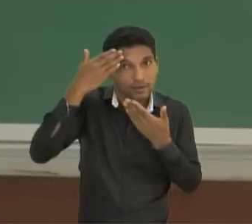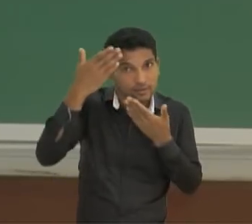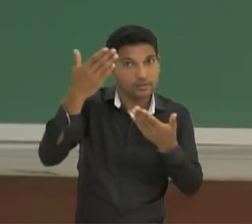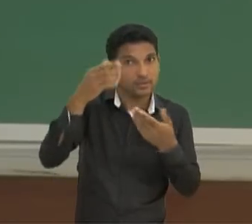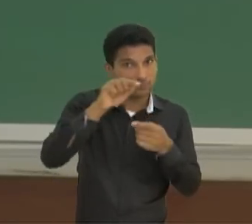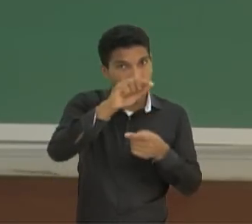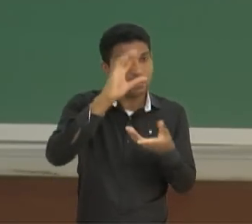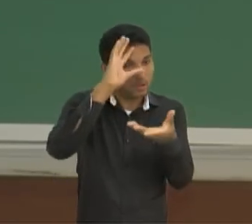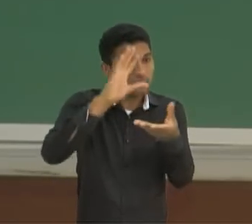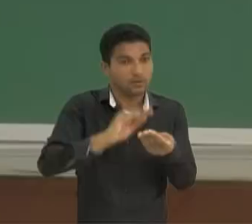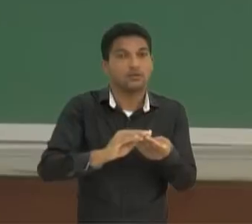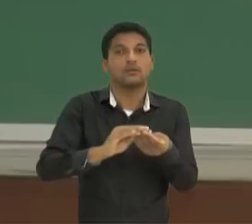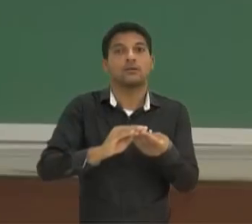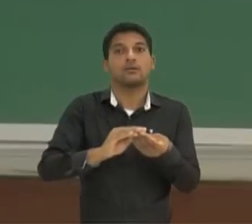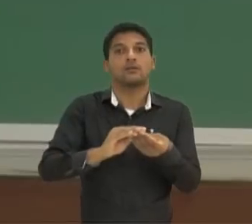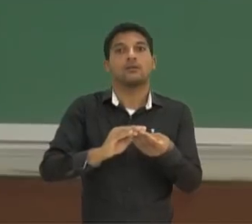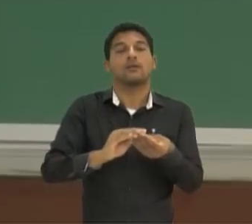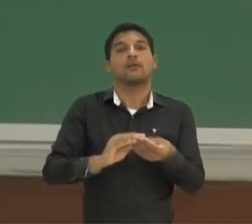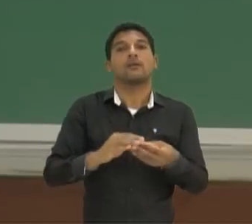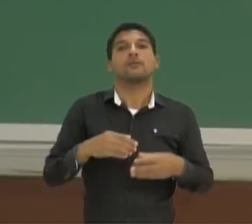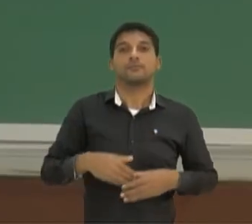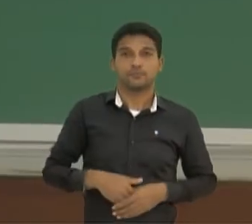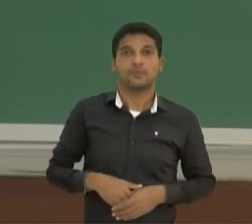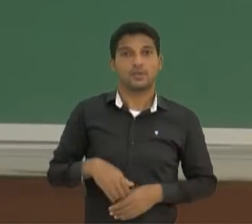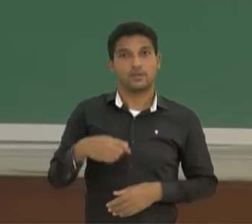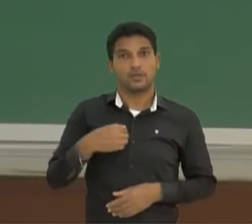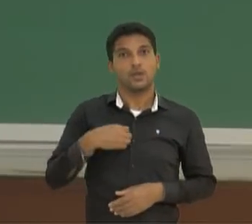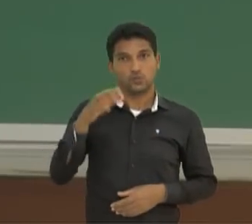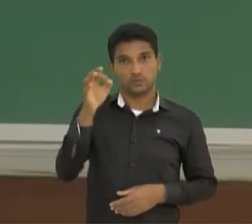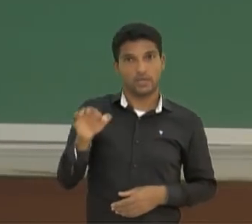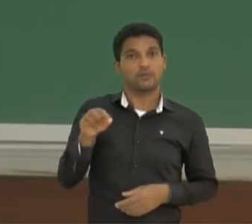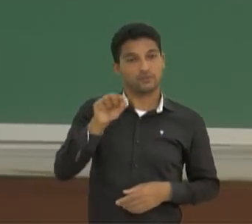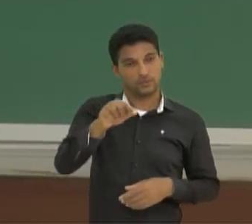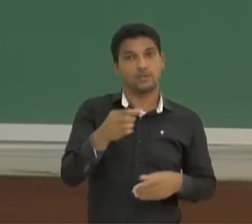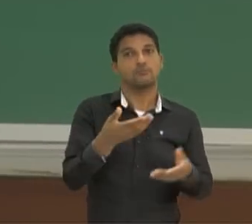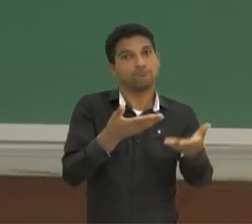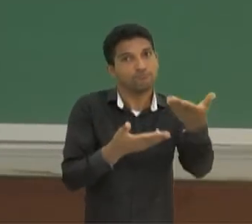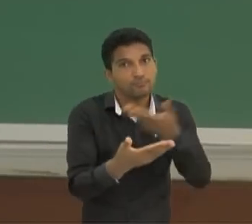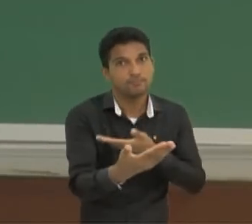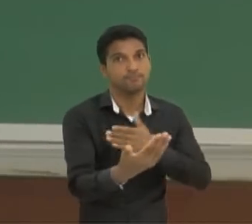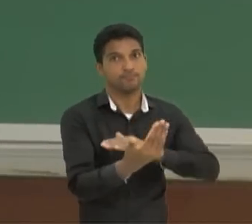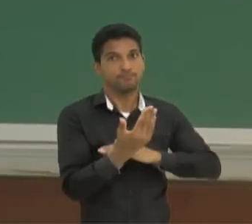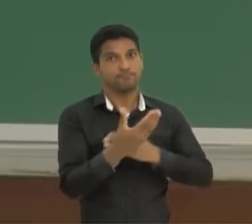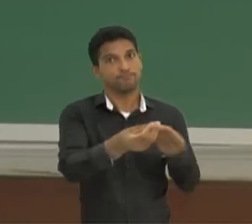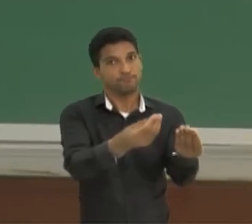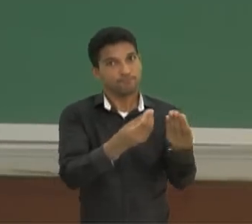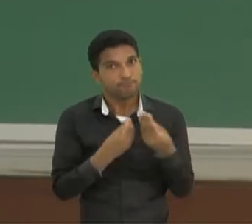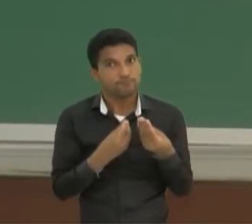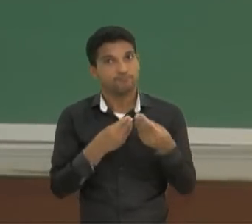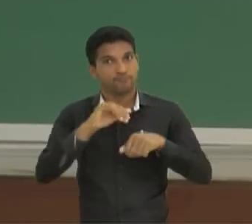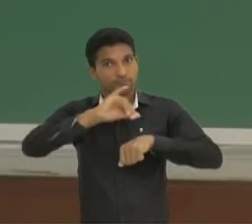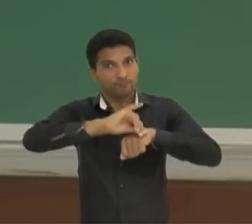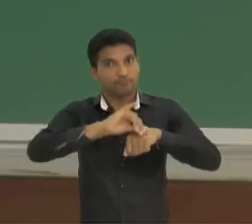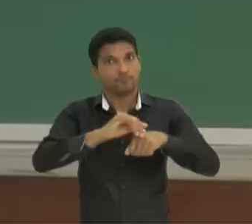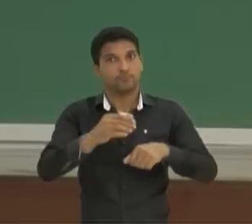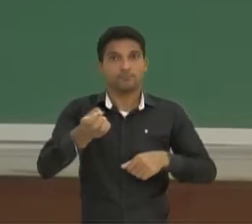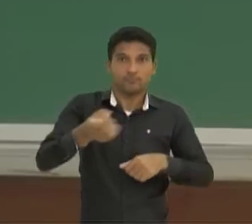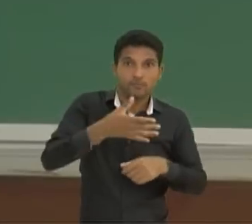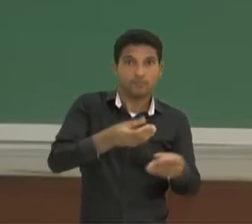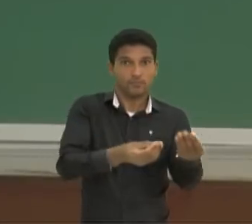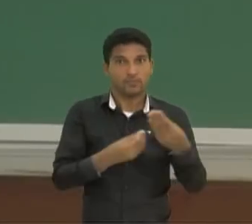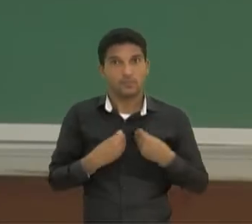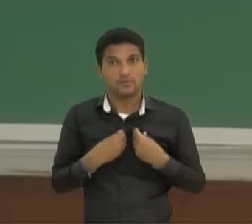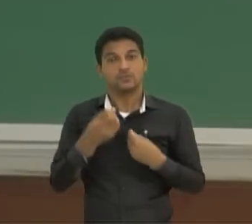né? Certo de que serei atendido nas minhas expectativas, vírgula, agradeço a compreensão. Então, existem possibilidades ali de você